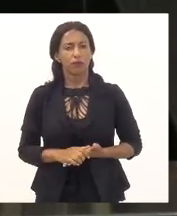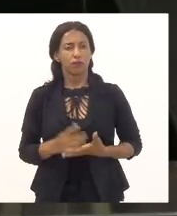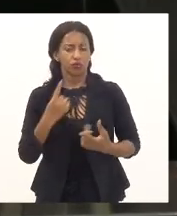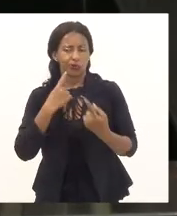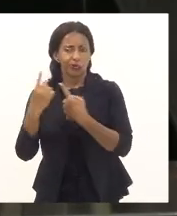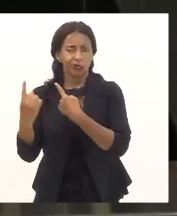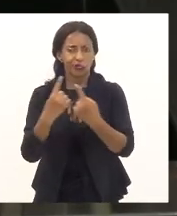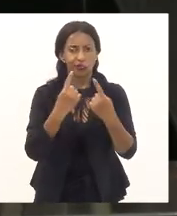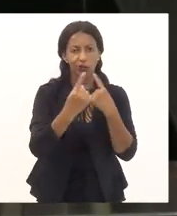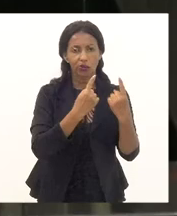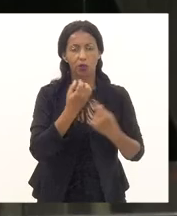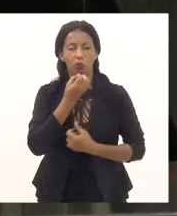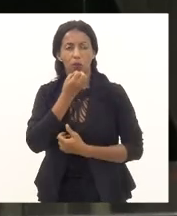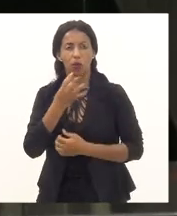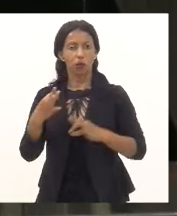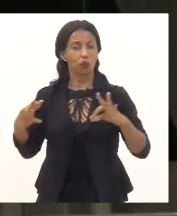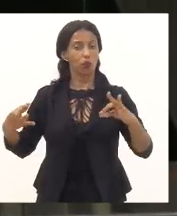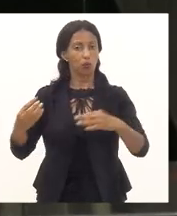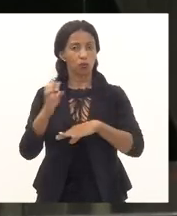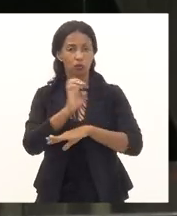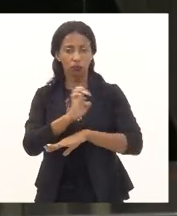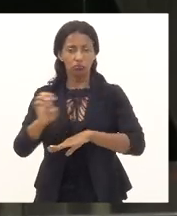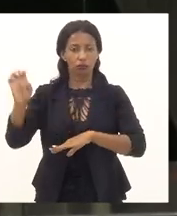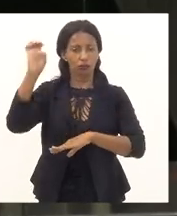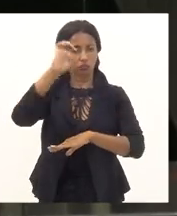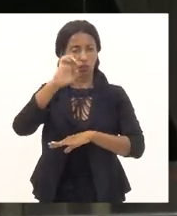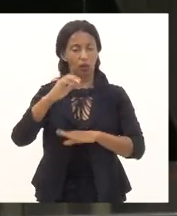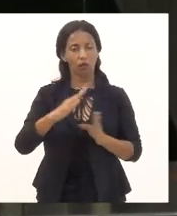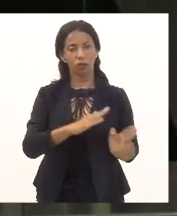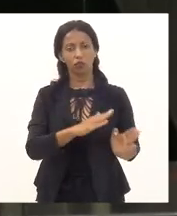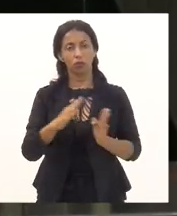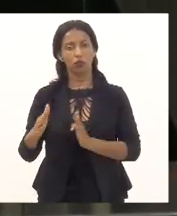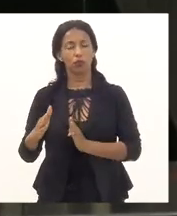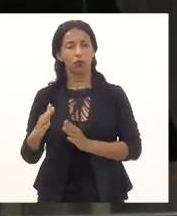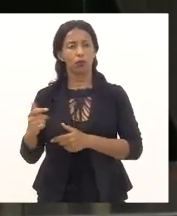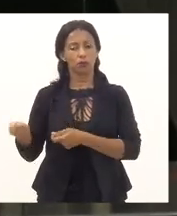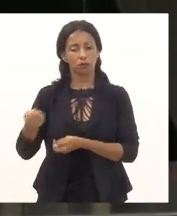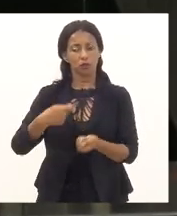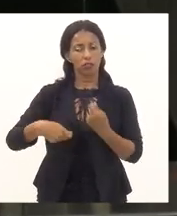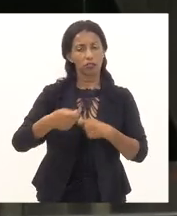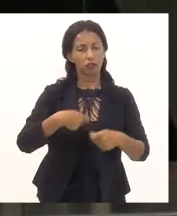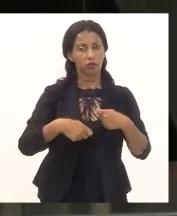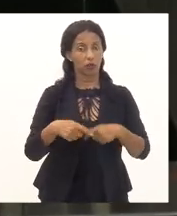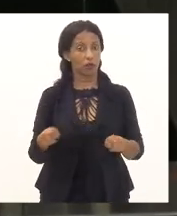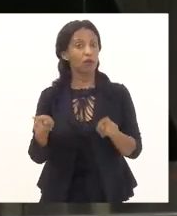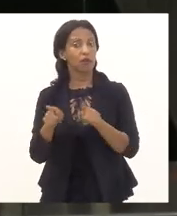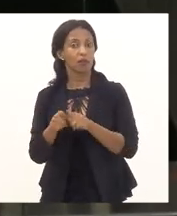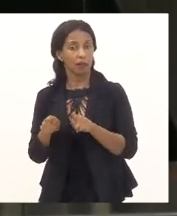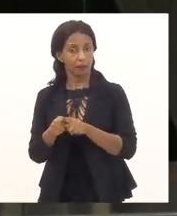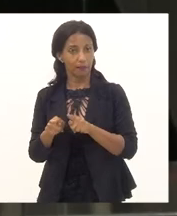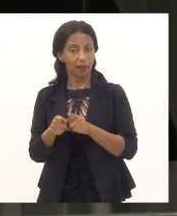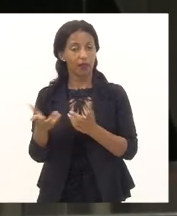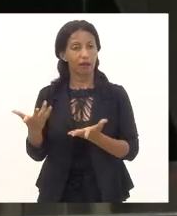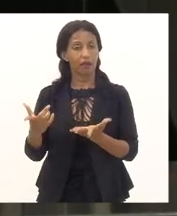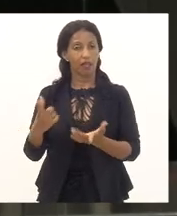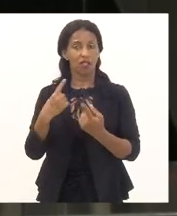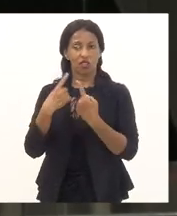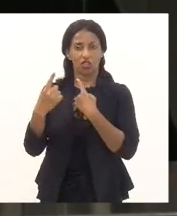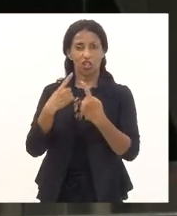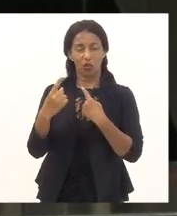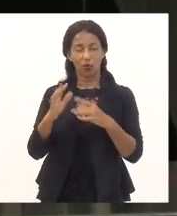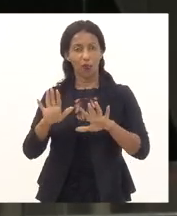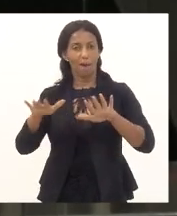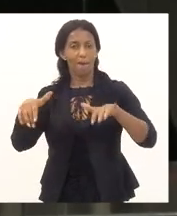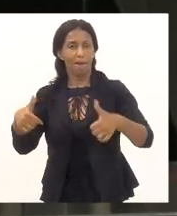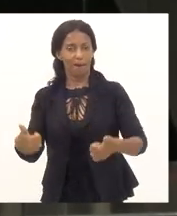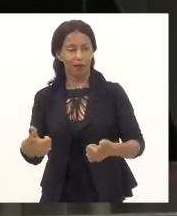diálogo muito bom com todos os estados aí durante a sua administração. Inclusive, ele dialogou muito bem